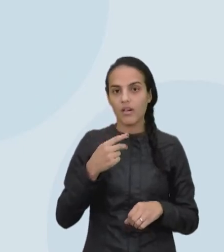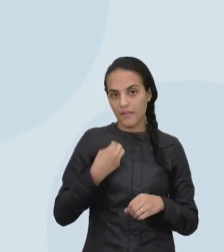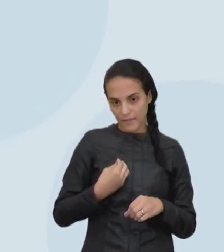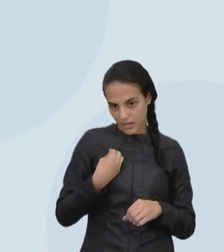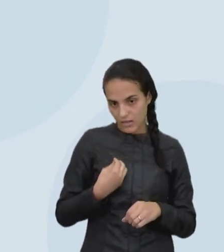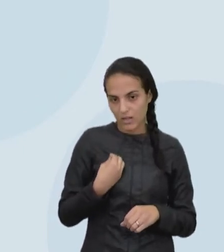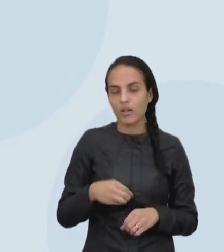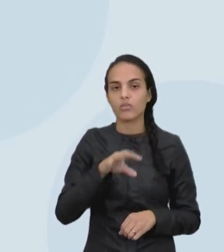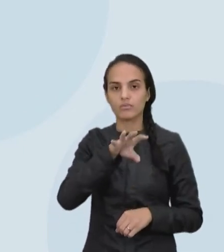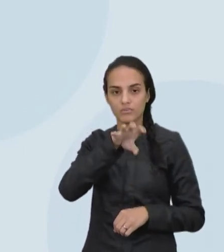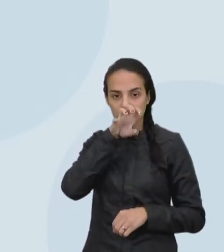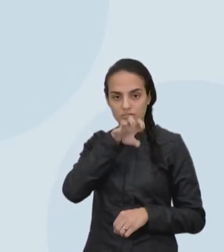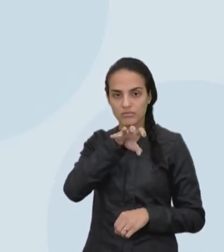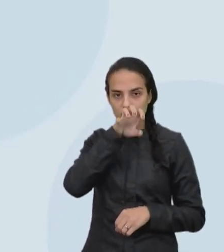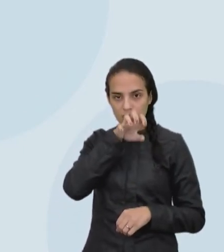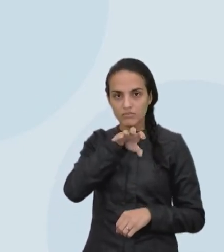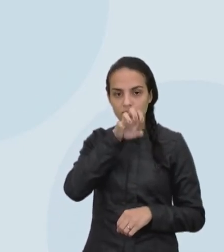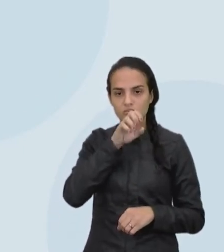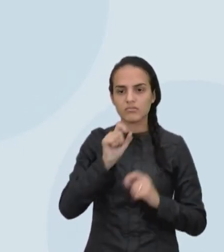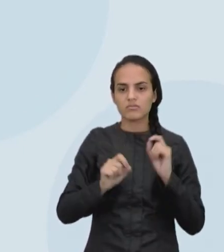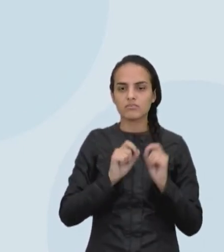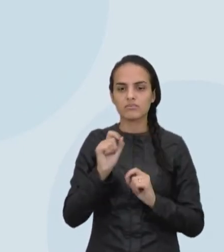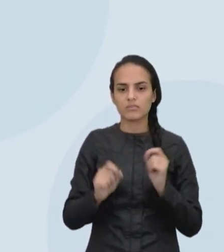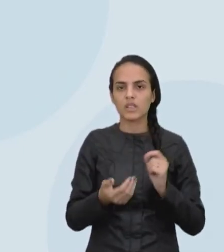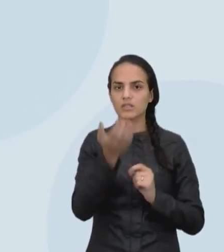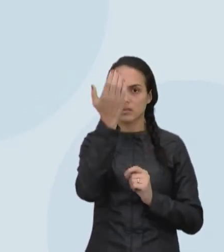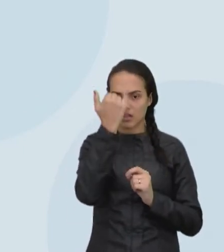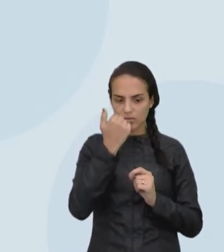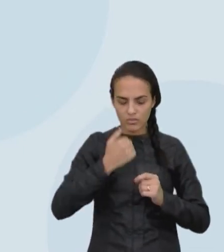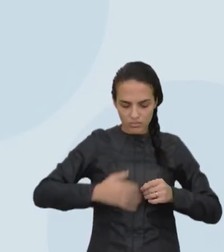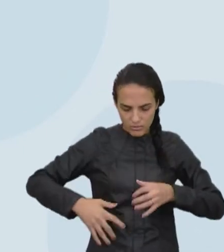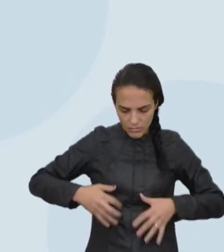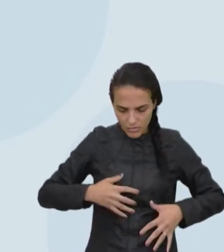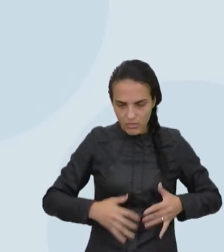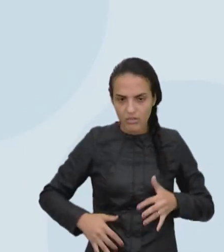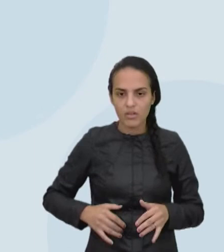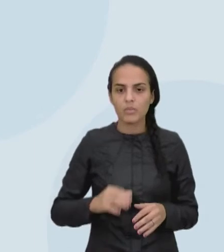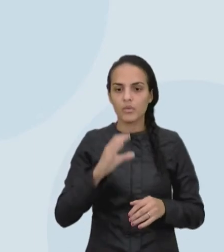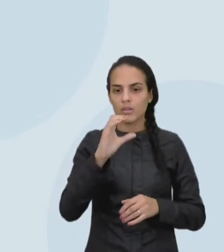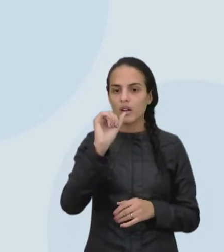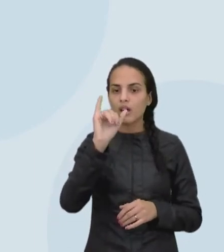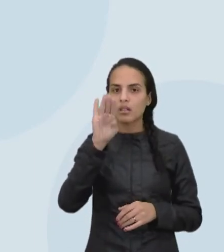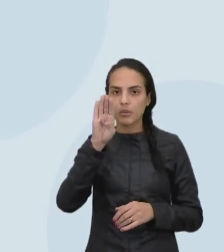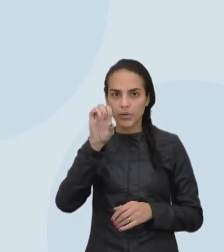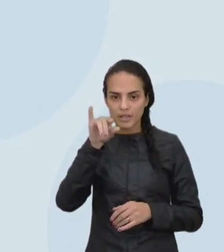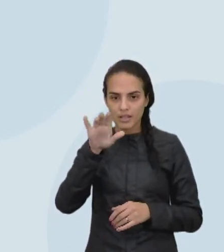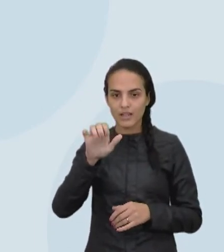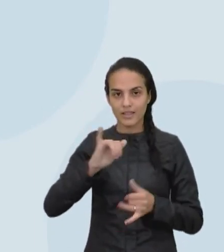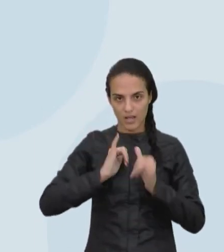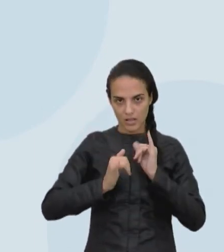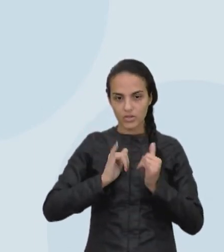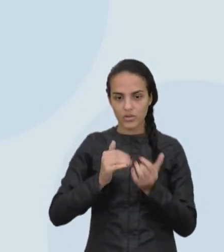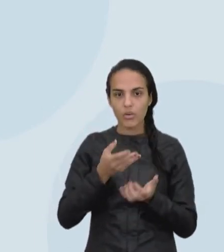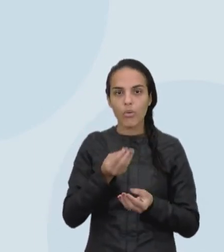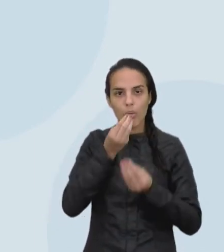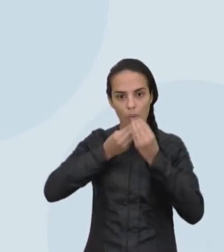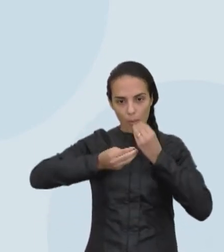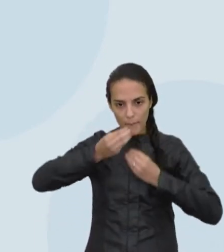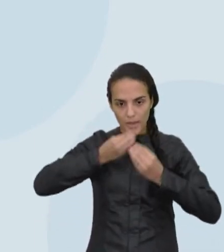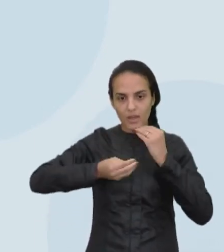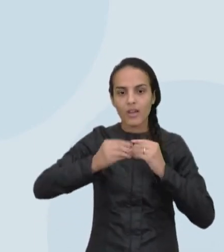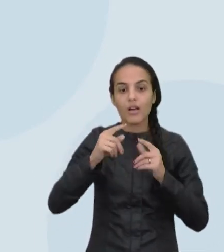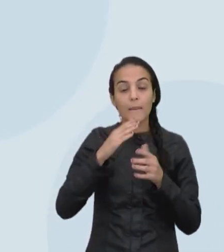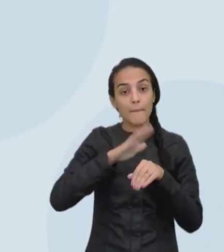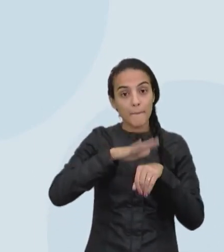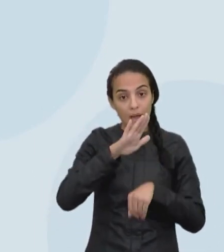eu faço respiração celular. Então, dentro do meu corpo, a gente pega os carboidratos que eu consumi, mais um